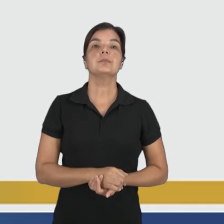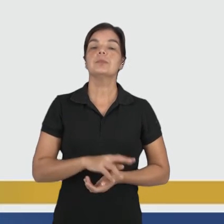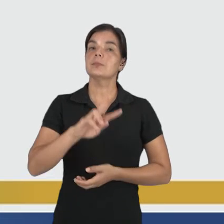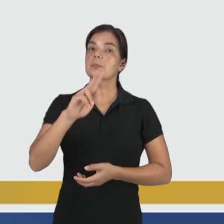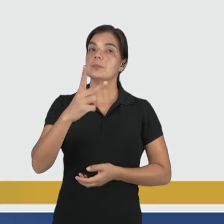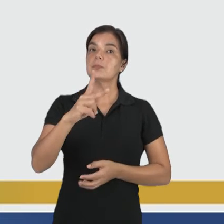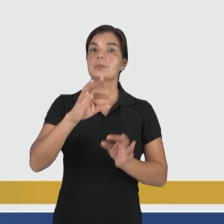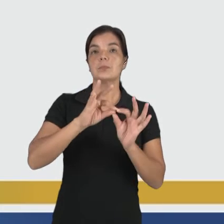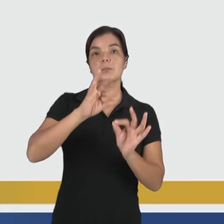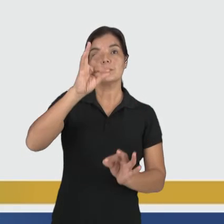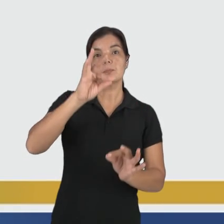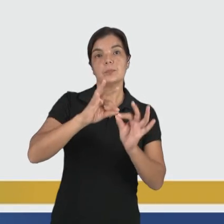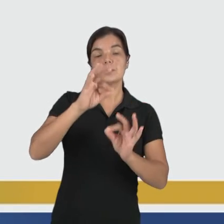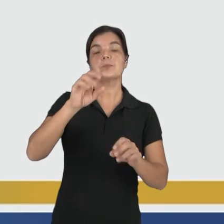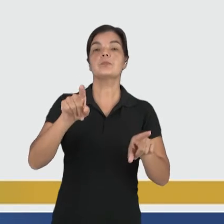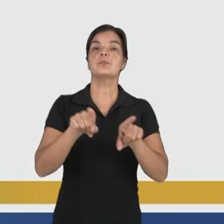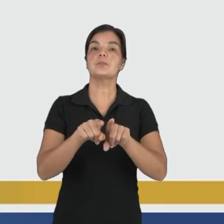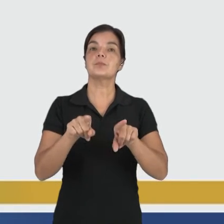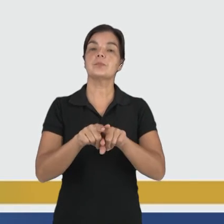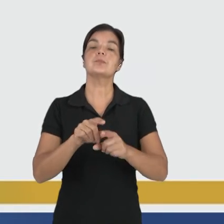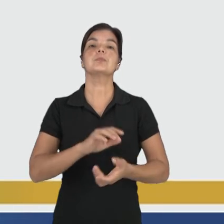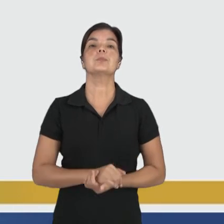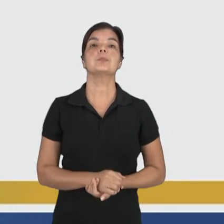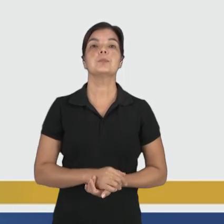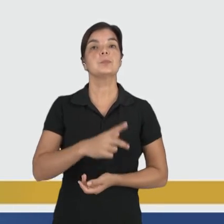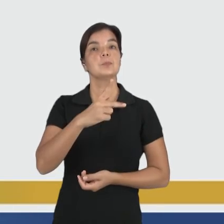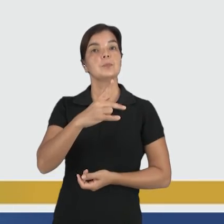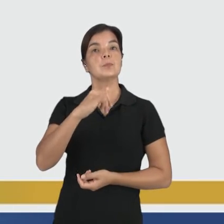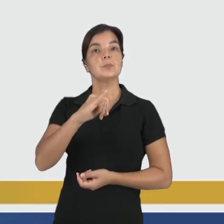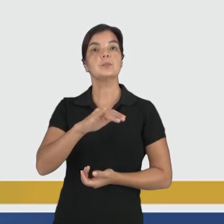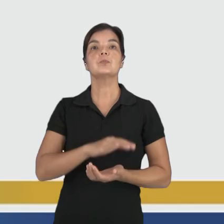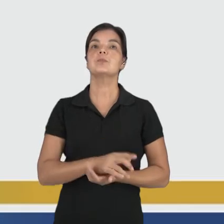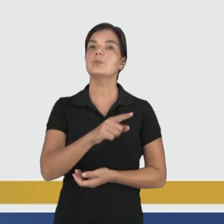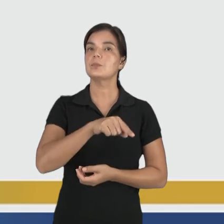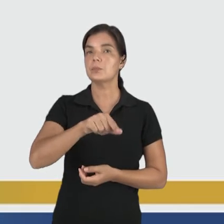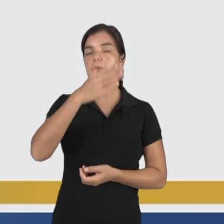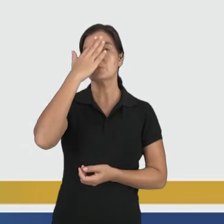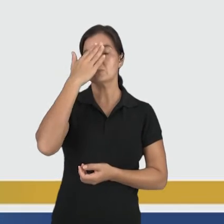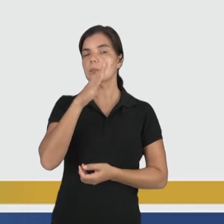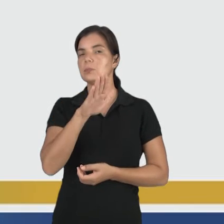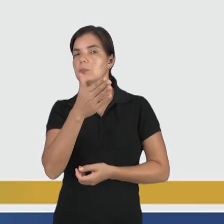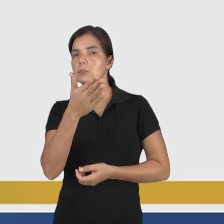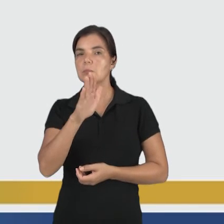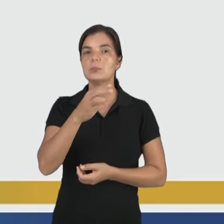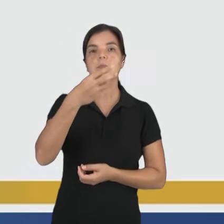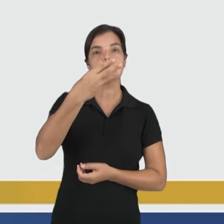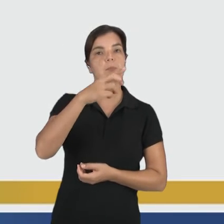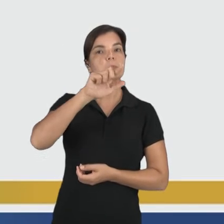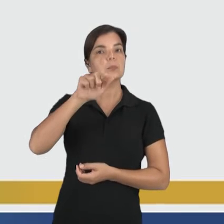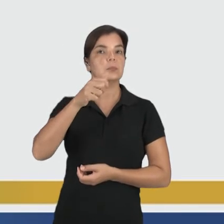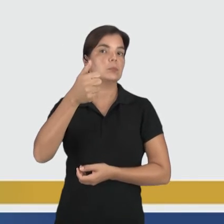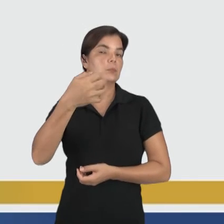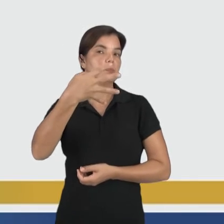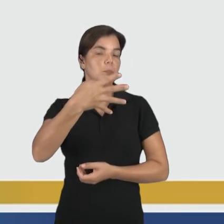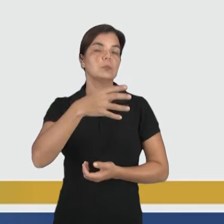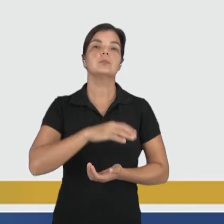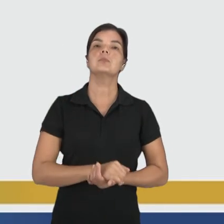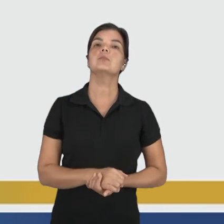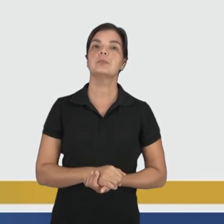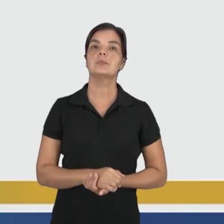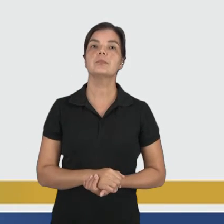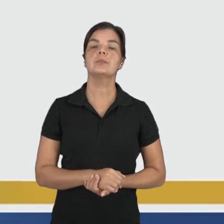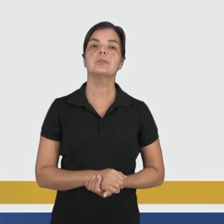que é a altura desse sólido. E o π, você já sabe que ele tem o valor de 3,4